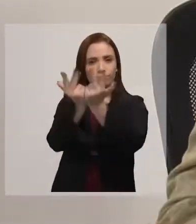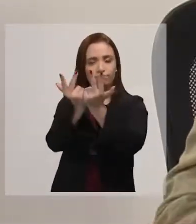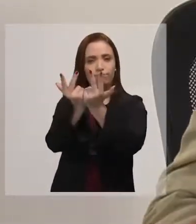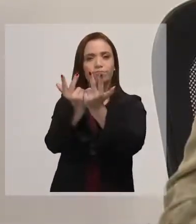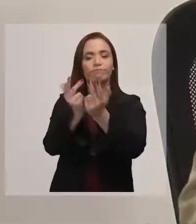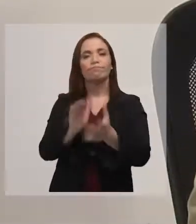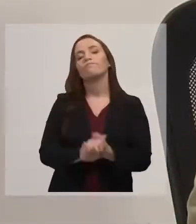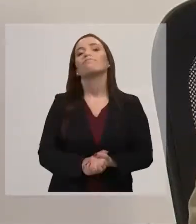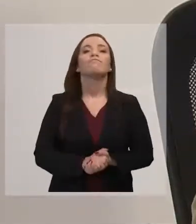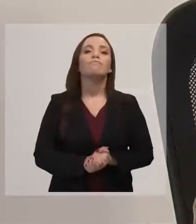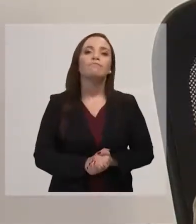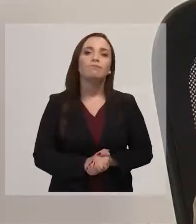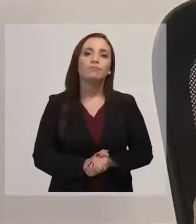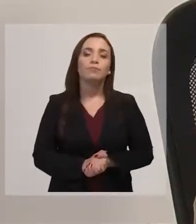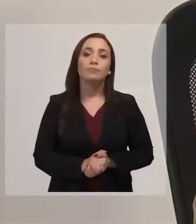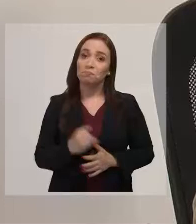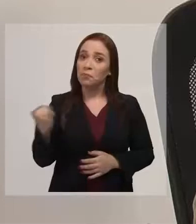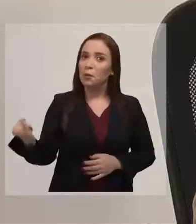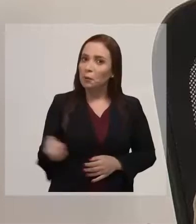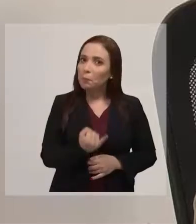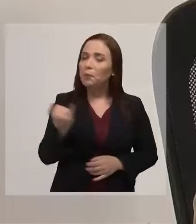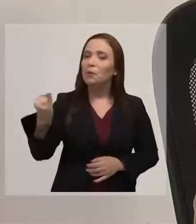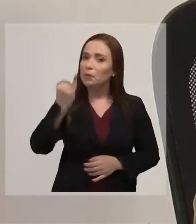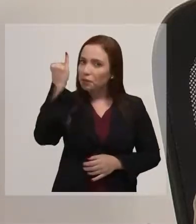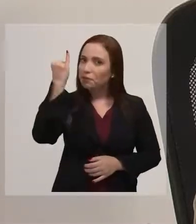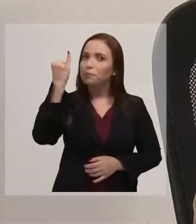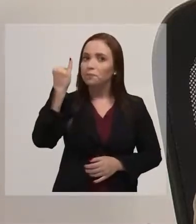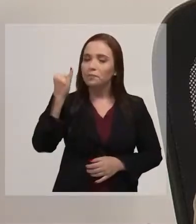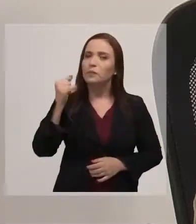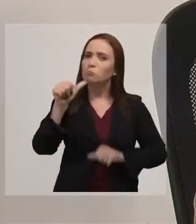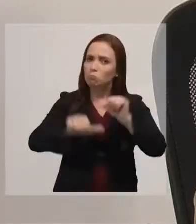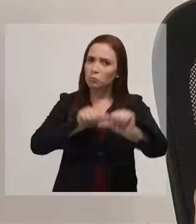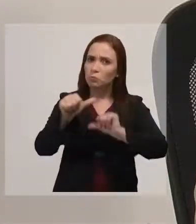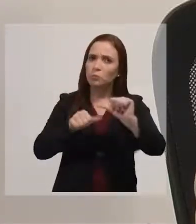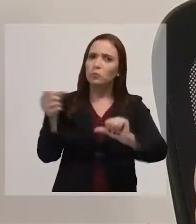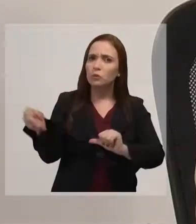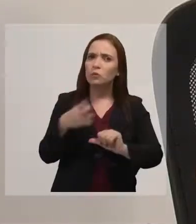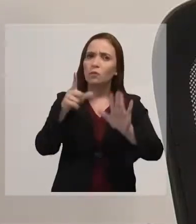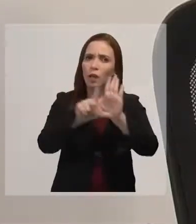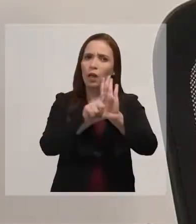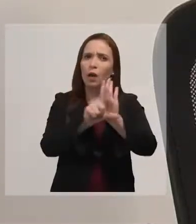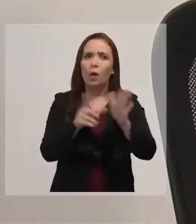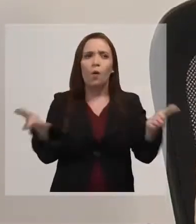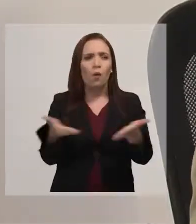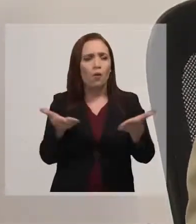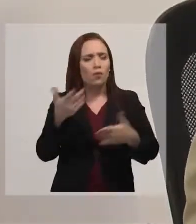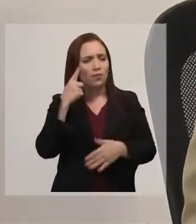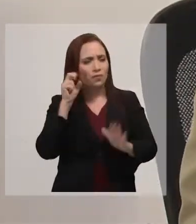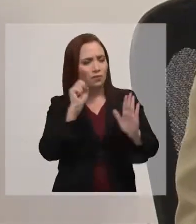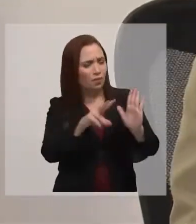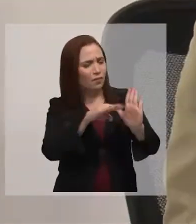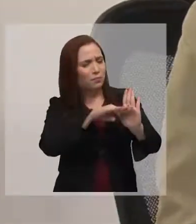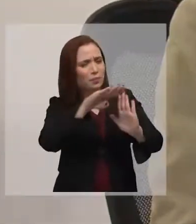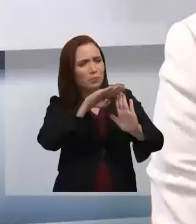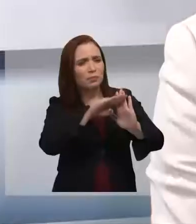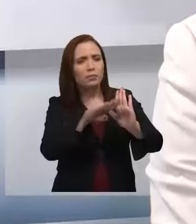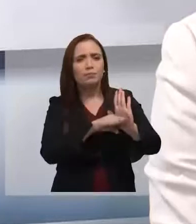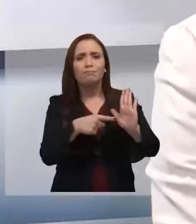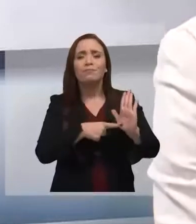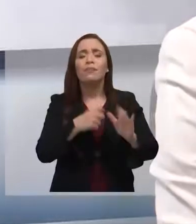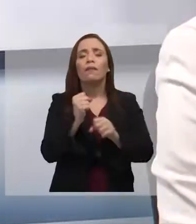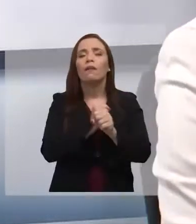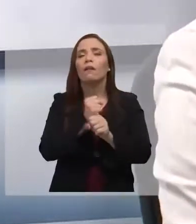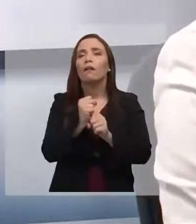pela cidade, pelos cidadãos. Importantíssimo, né, essa atualização do Código da Cidade. A gente vê hoje aberrações, né? O